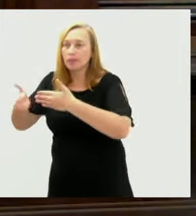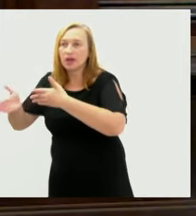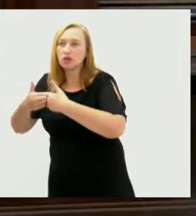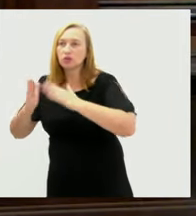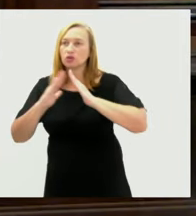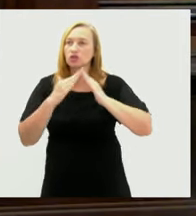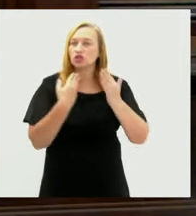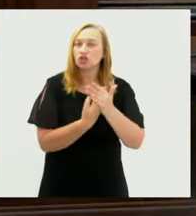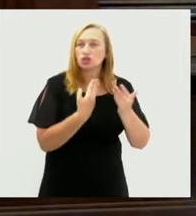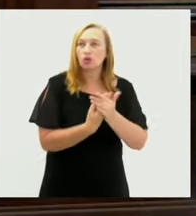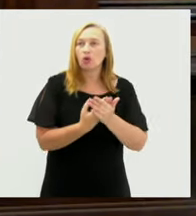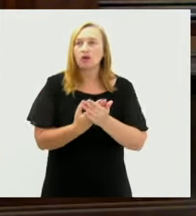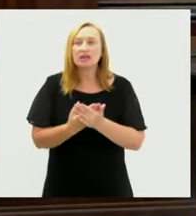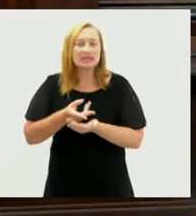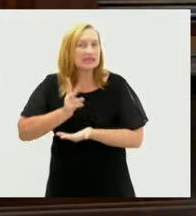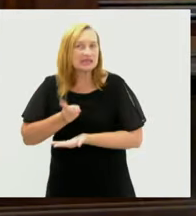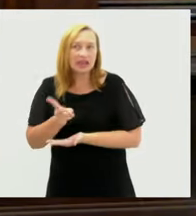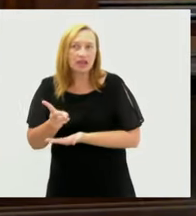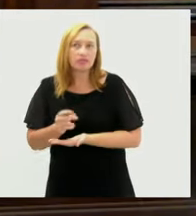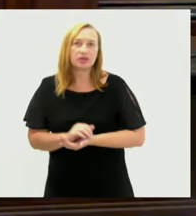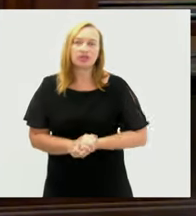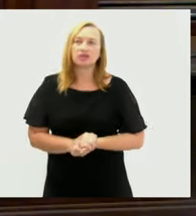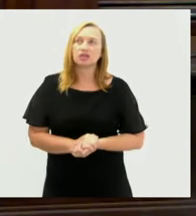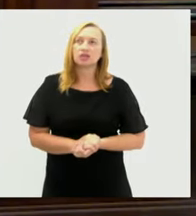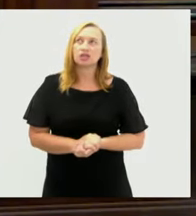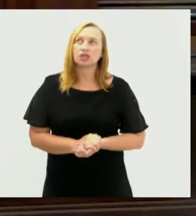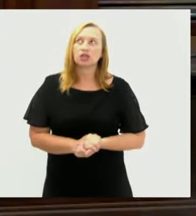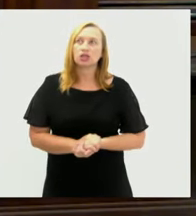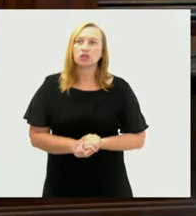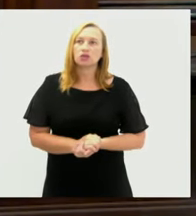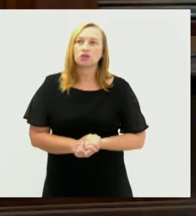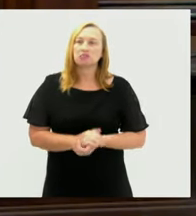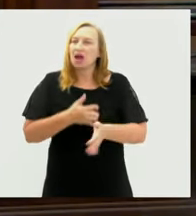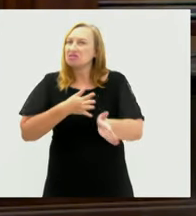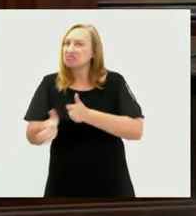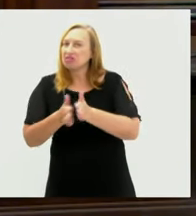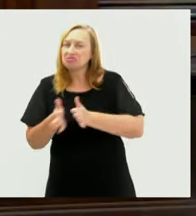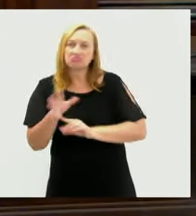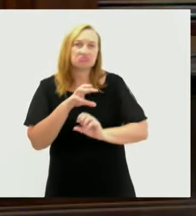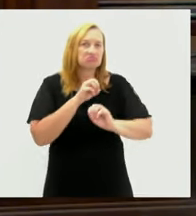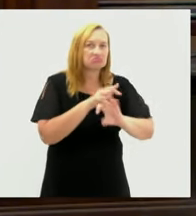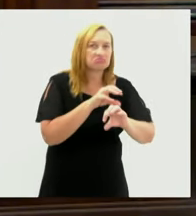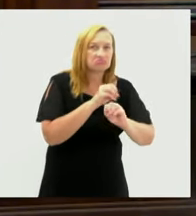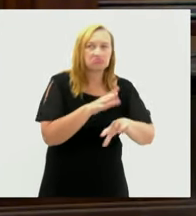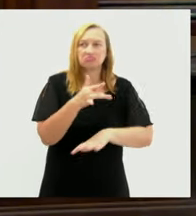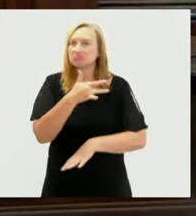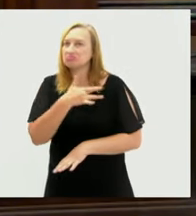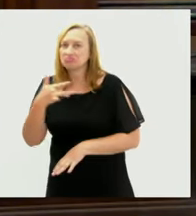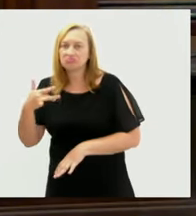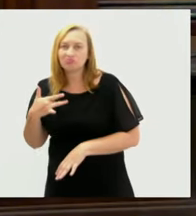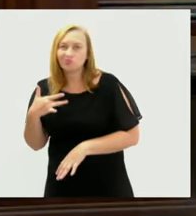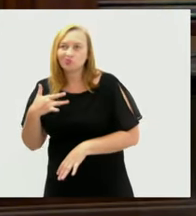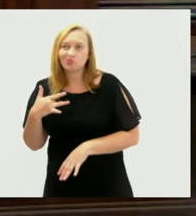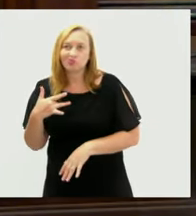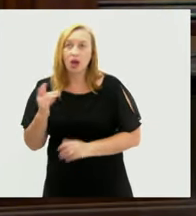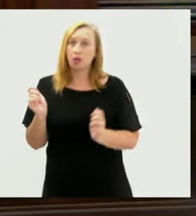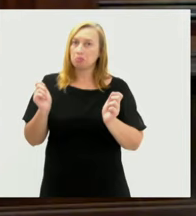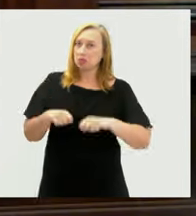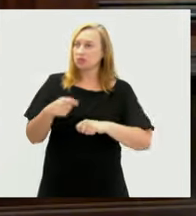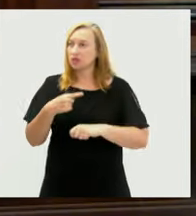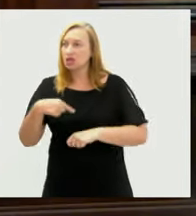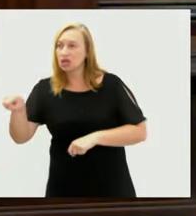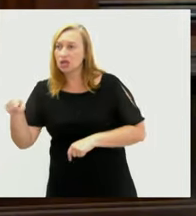o tempo inteiro, deixando aí sem acesso à educação, à saúde, à possibilidade de ir e